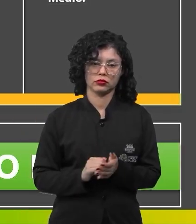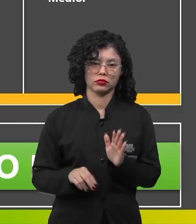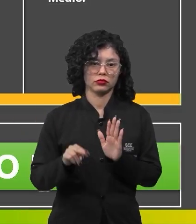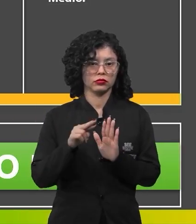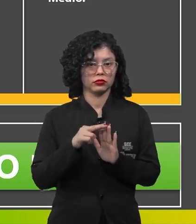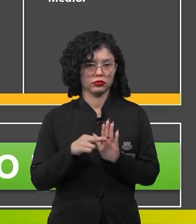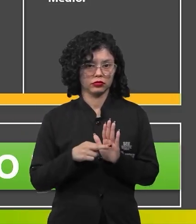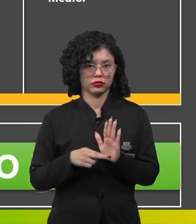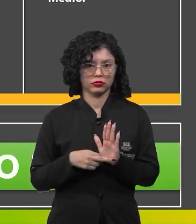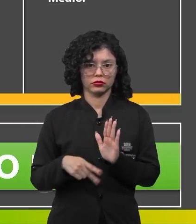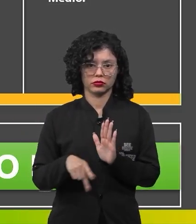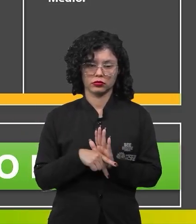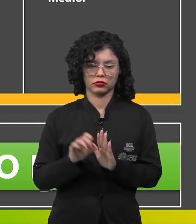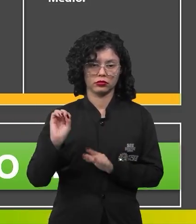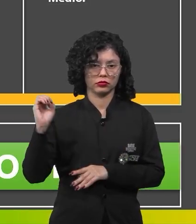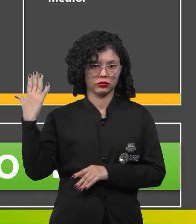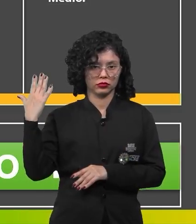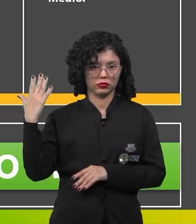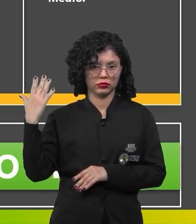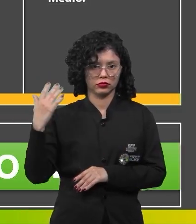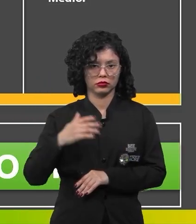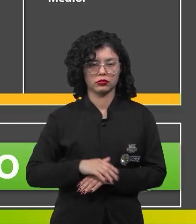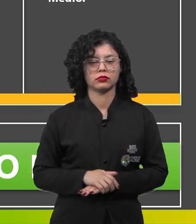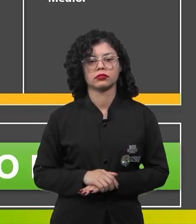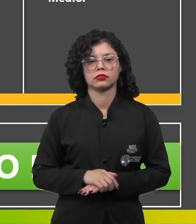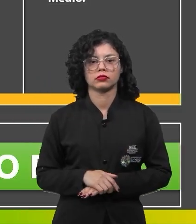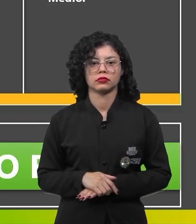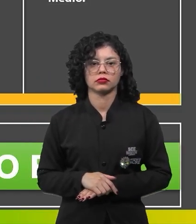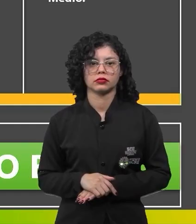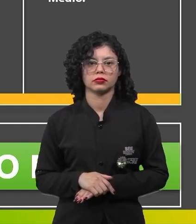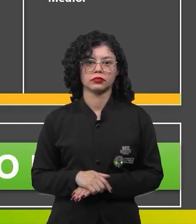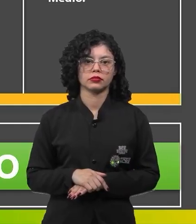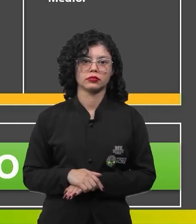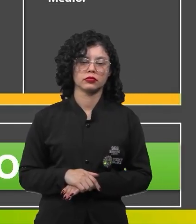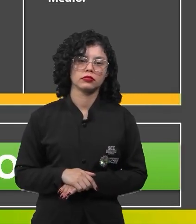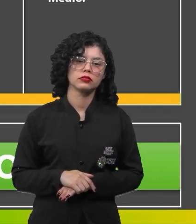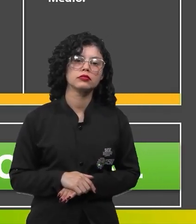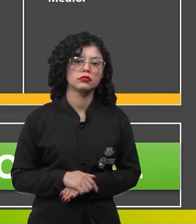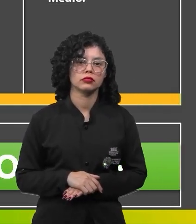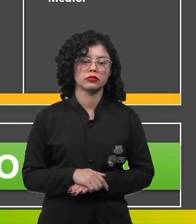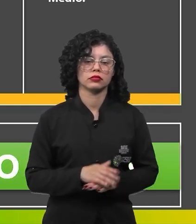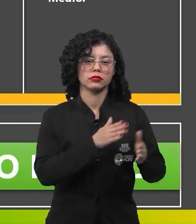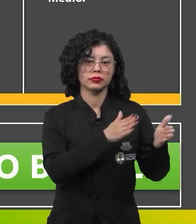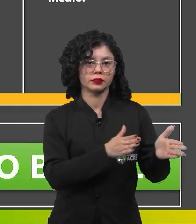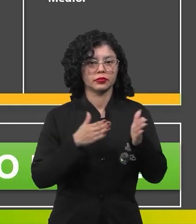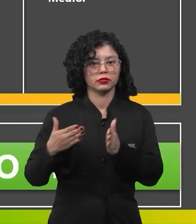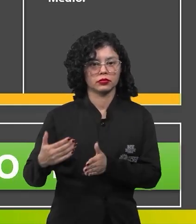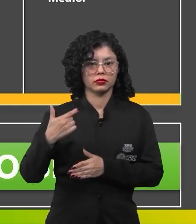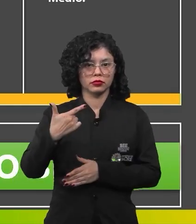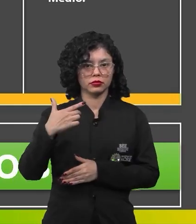que ocorreu durante esse período histórico. E a partir do